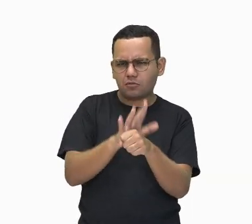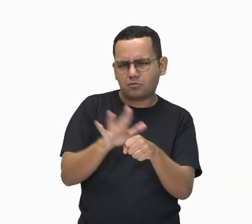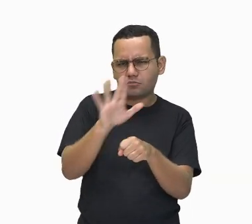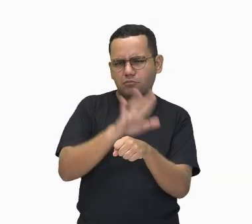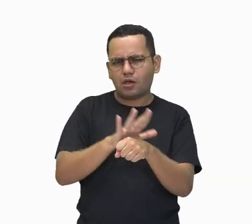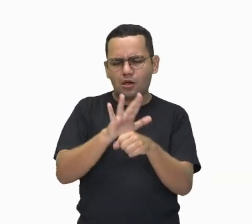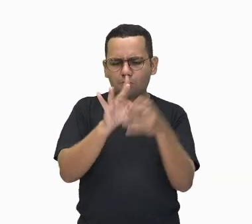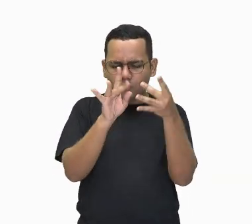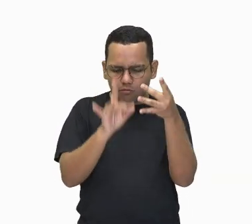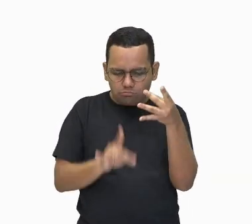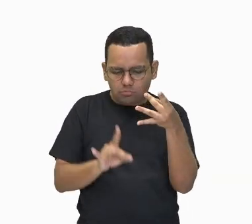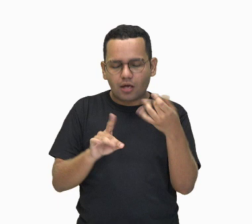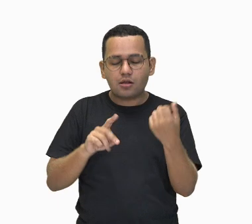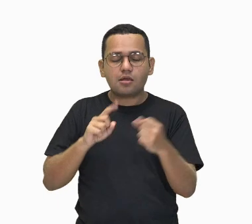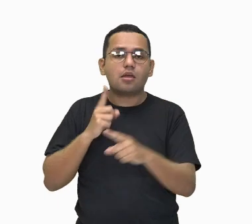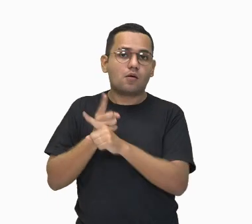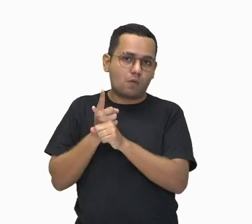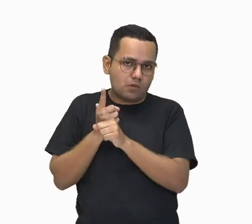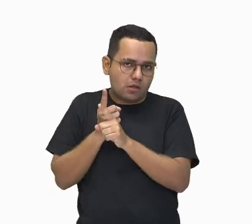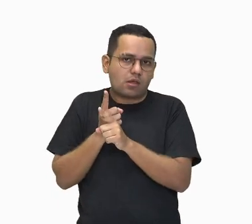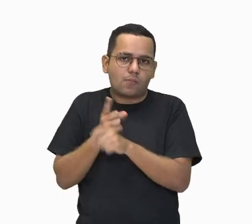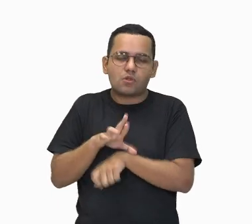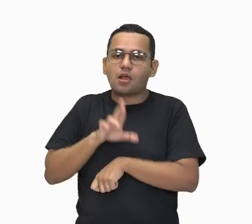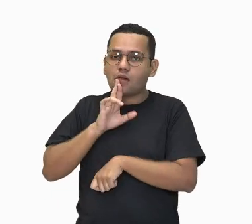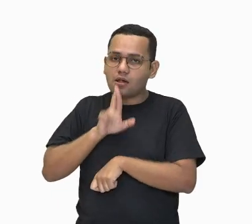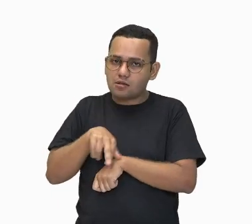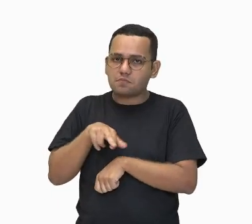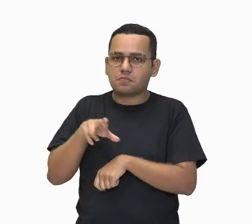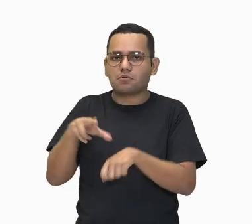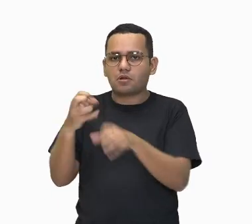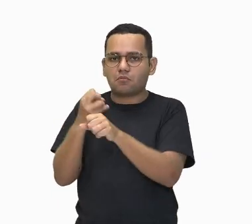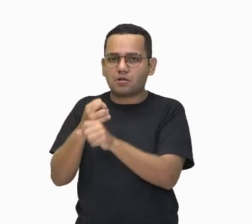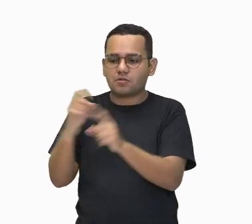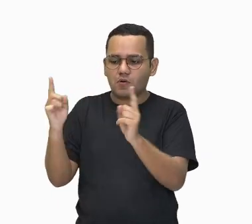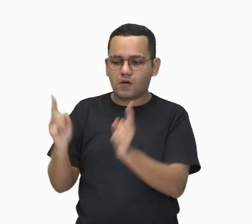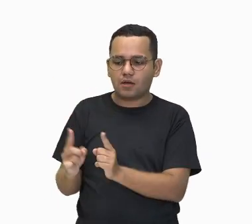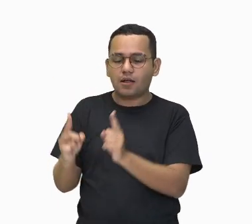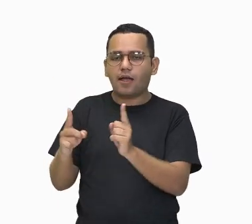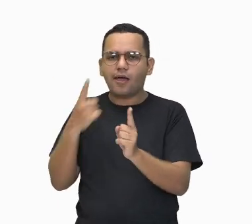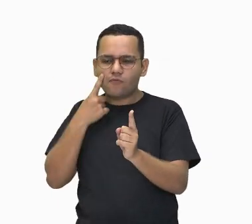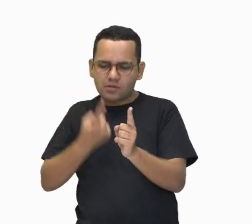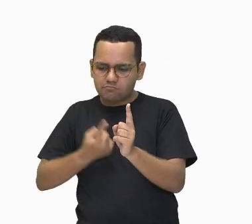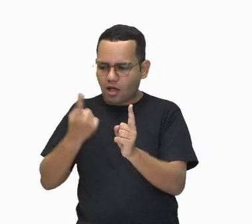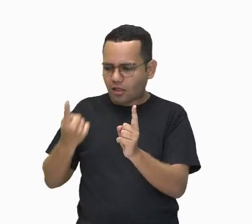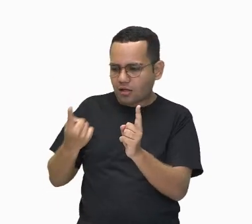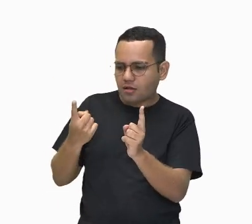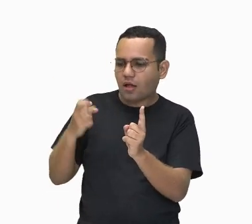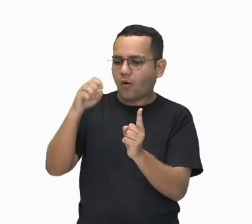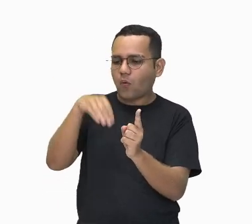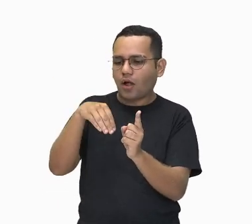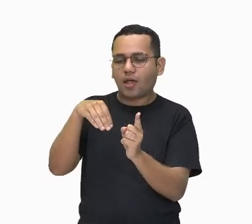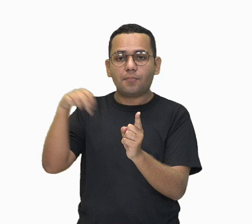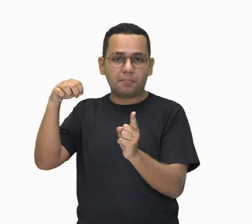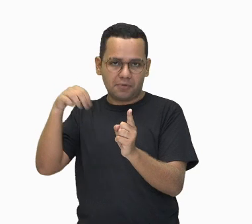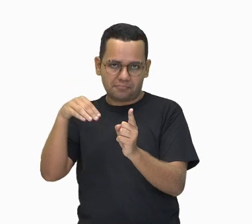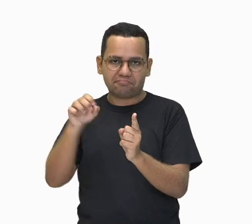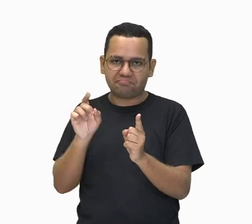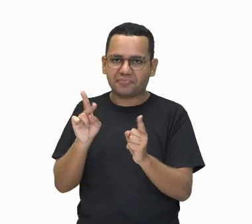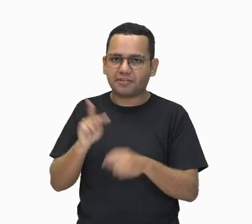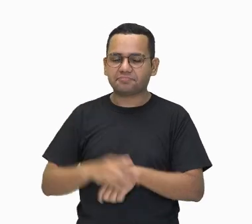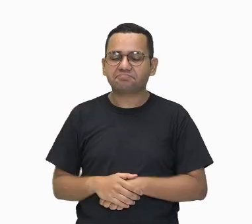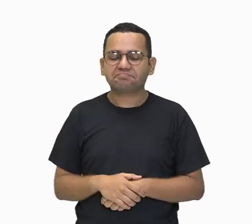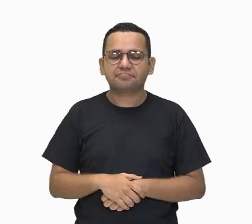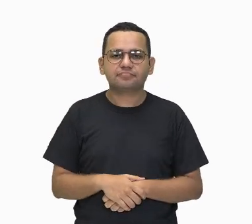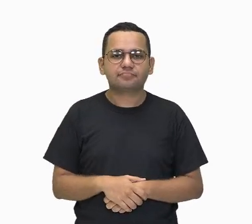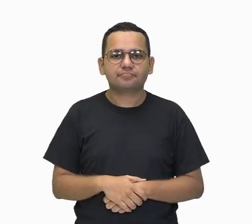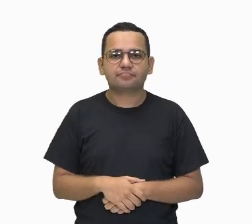reduzida. E aí na reduzida a gente verificou então qual é o coeficiente angular, tá bom?